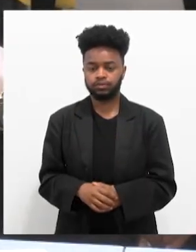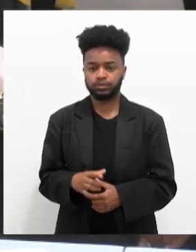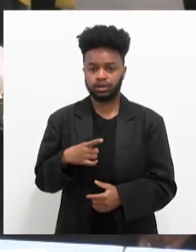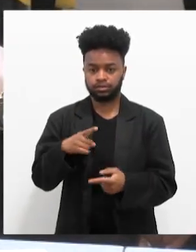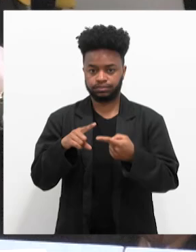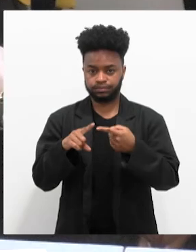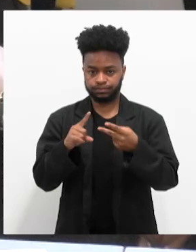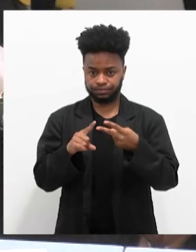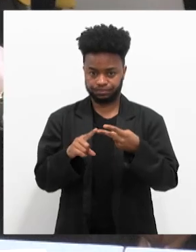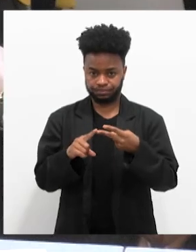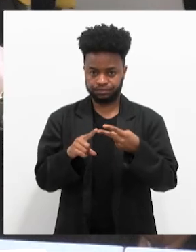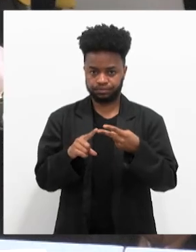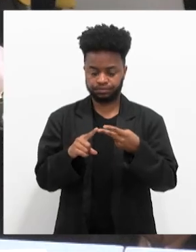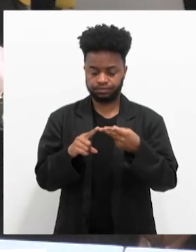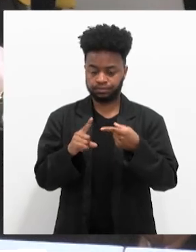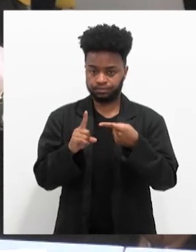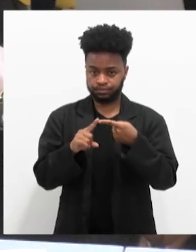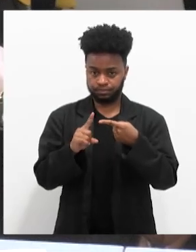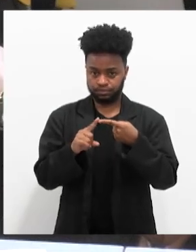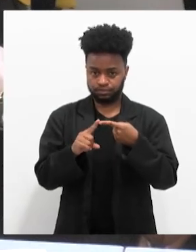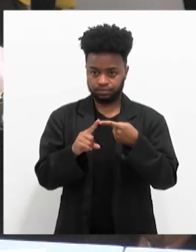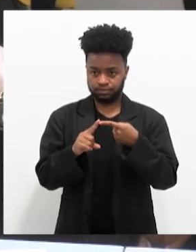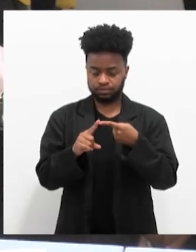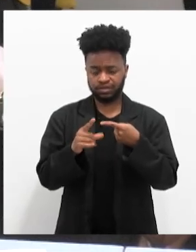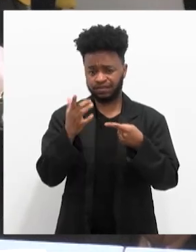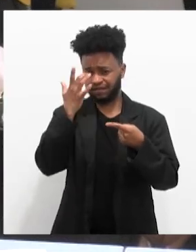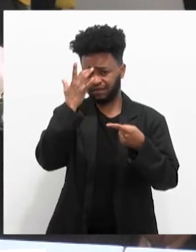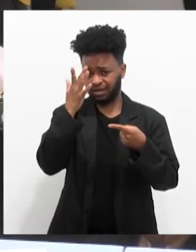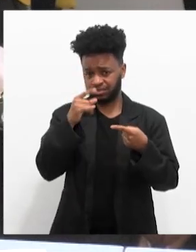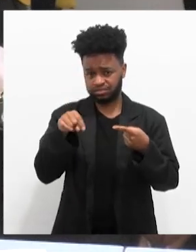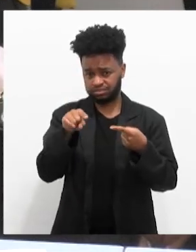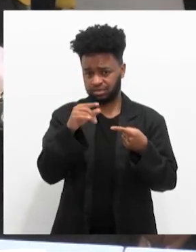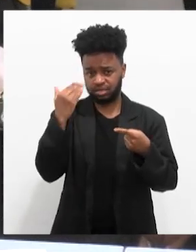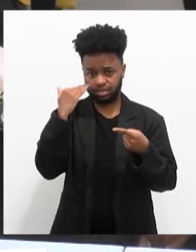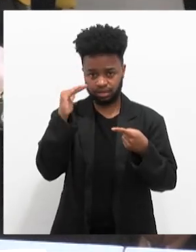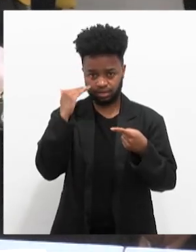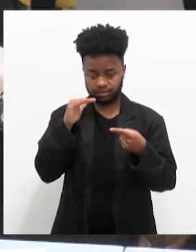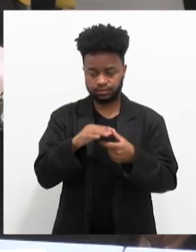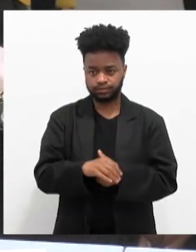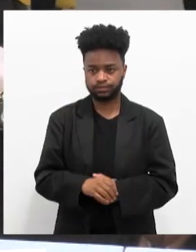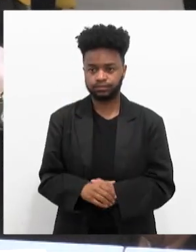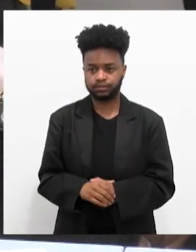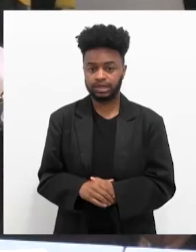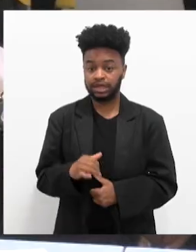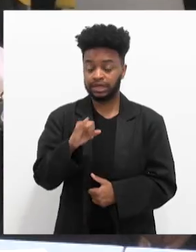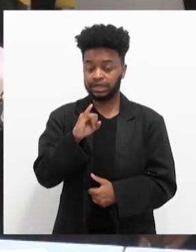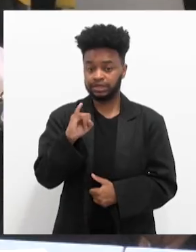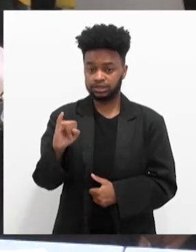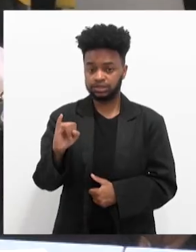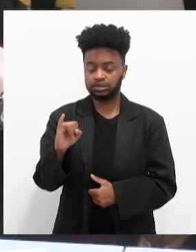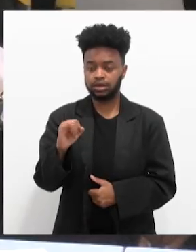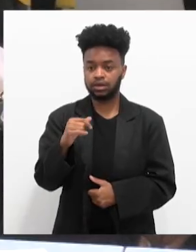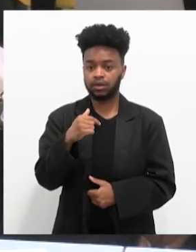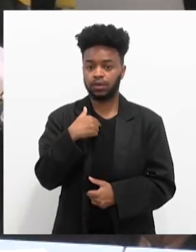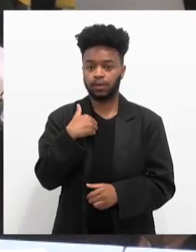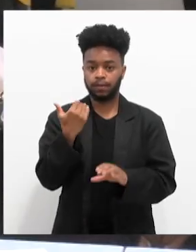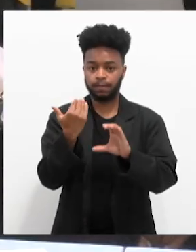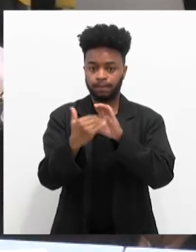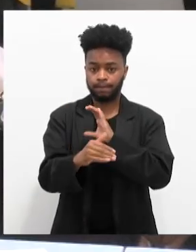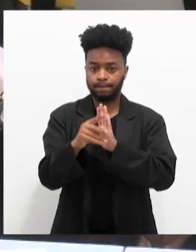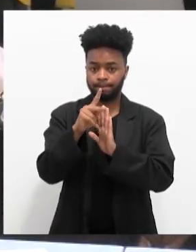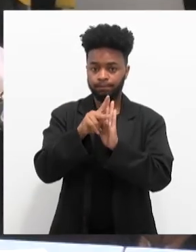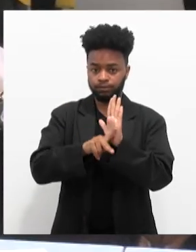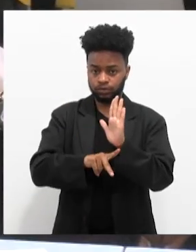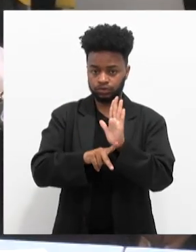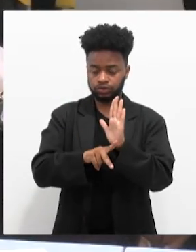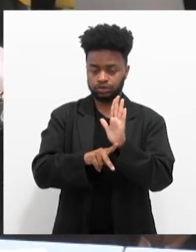motivos. Primeiro, fácil de vocês entenderem. Se eu mando um projeto baixado em